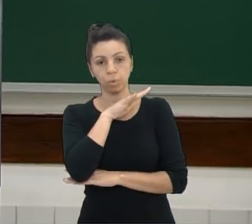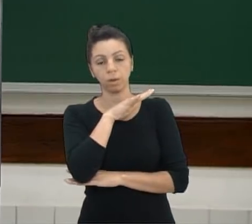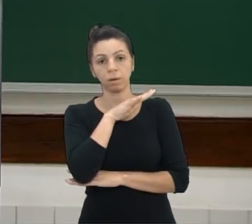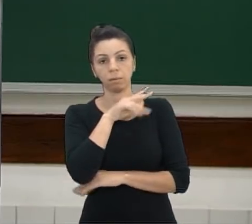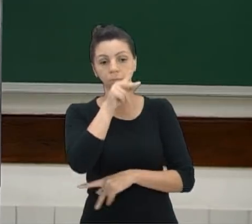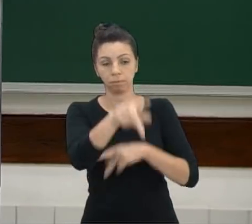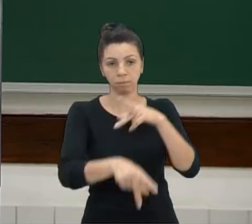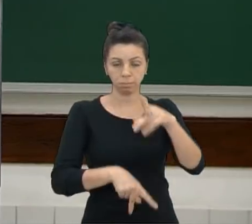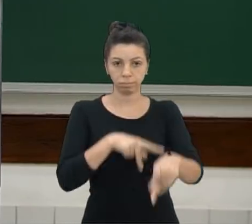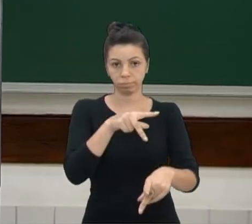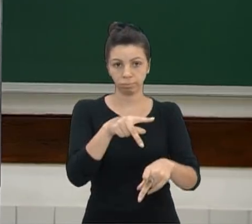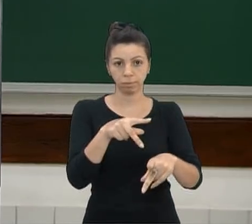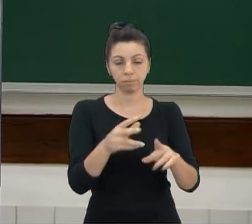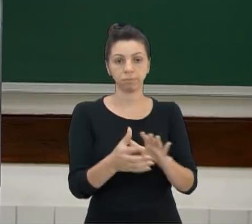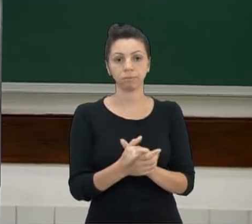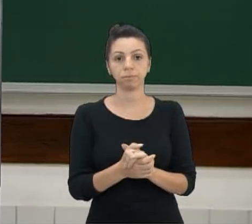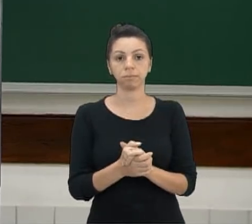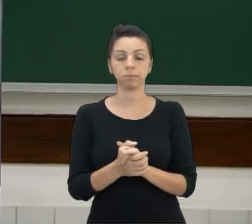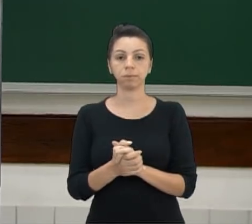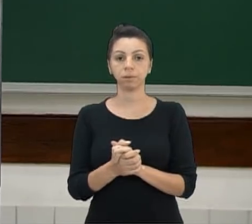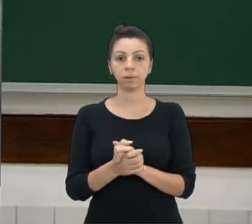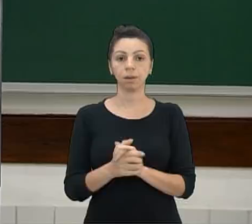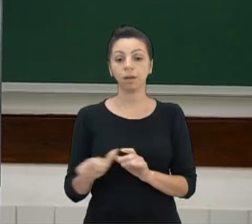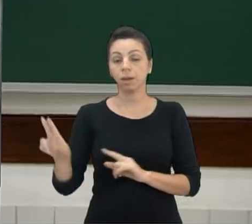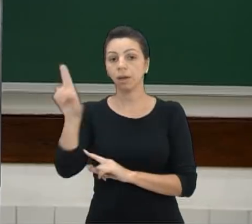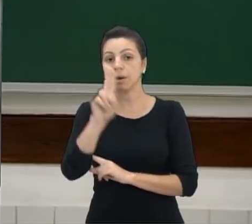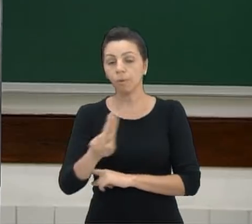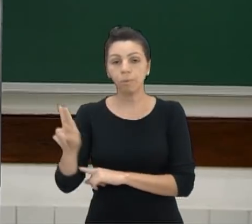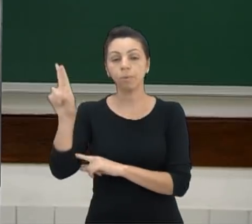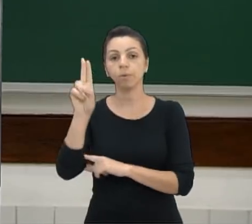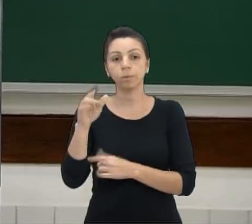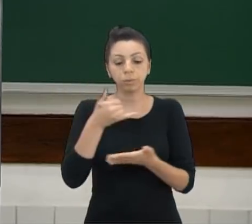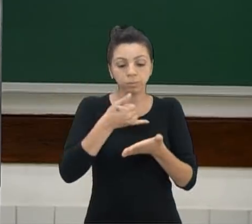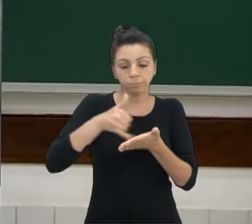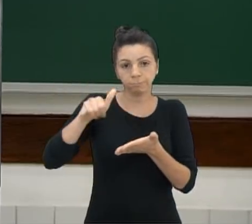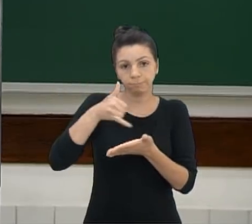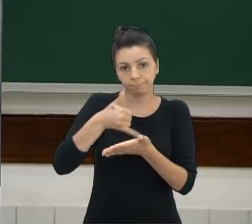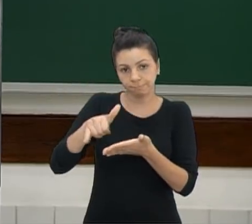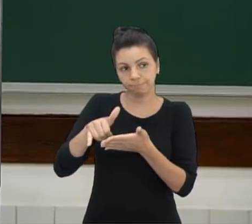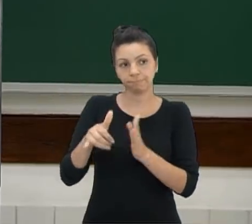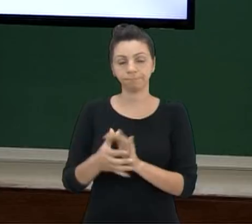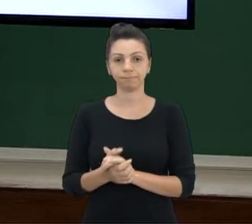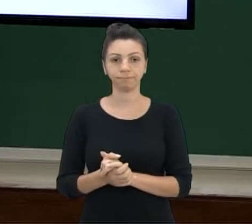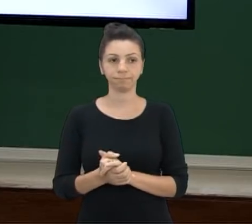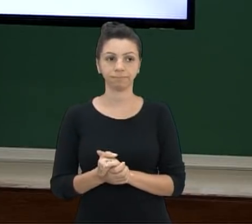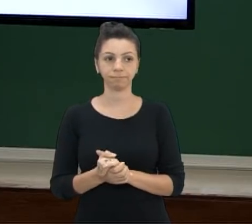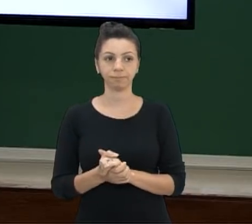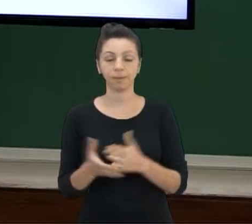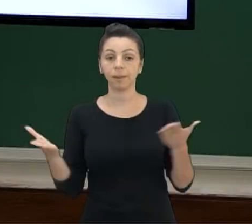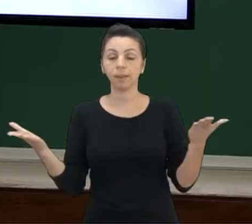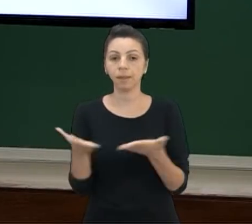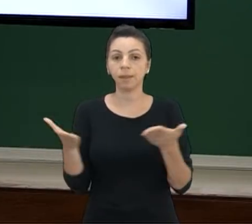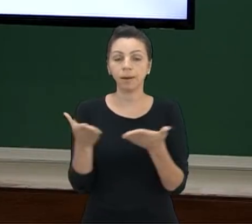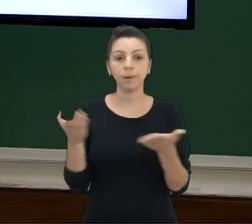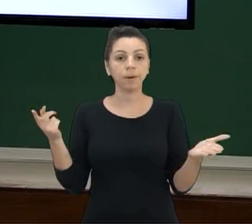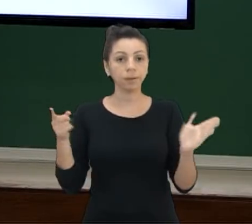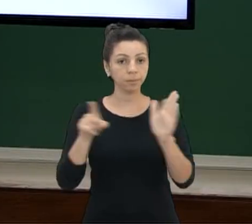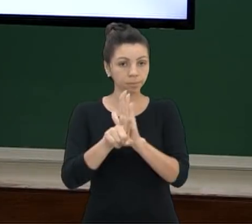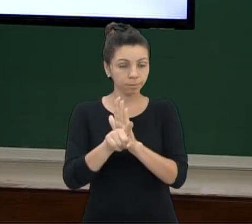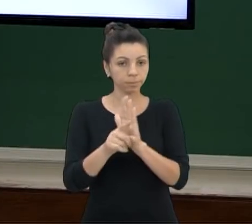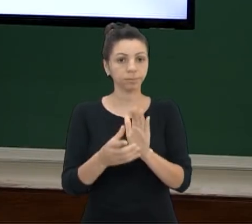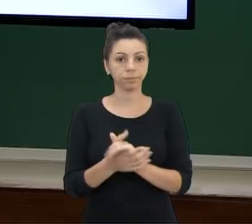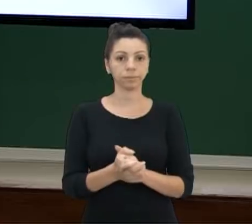sabe, em relação ao uso da cocaína. E agora o nosso quiz. Vamos ver aí